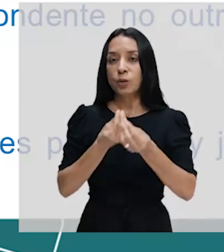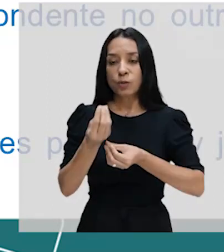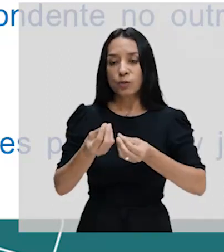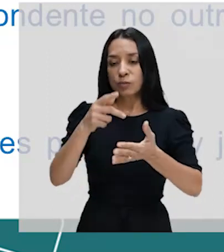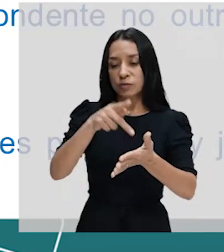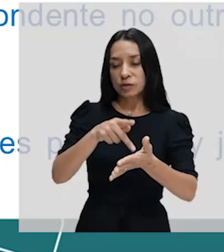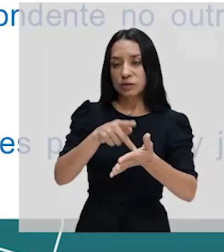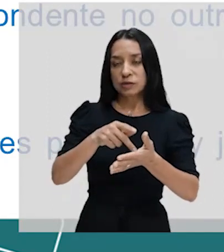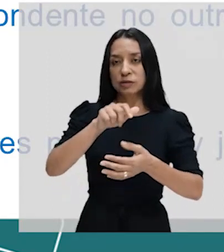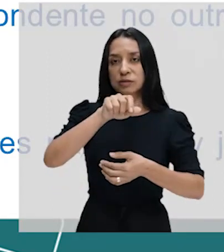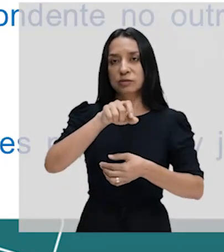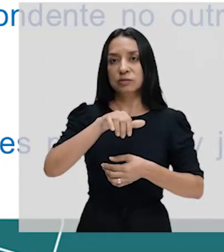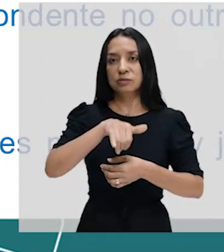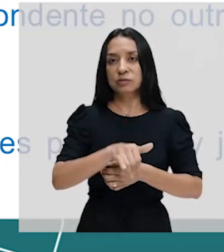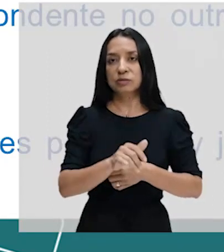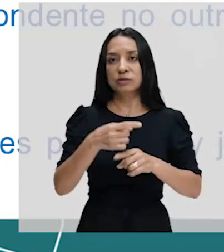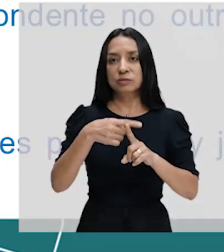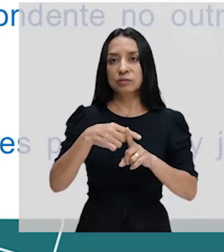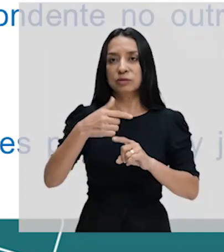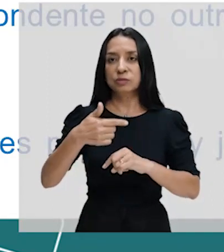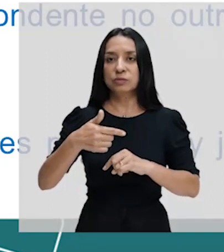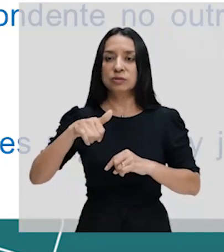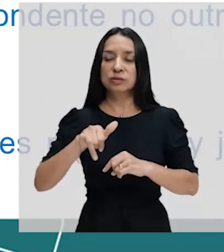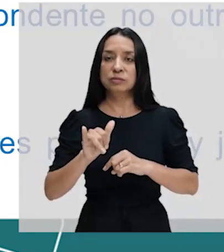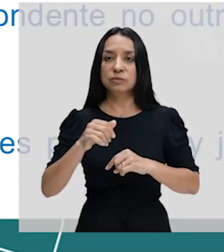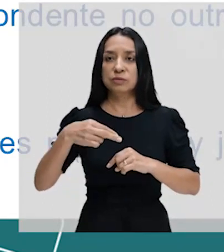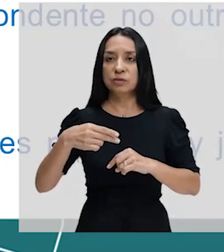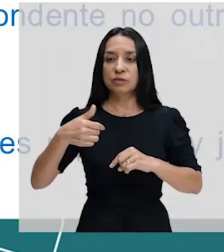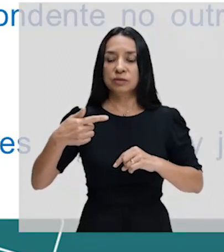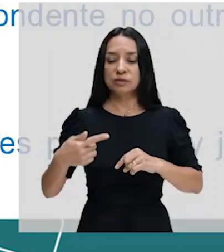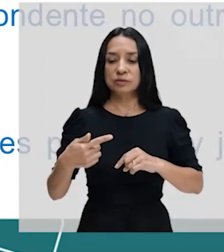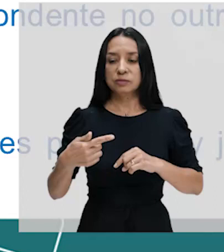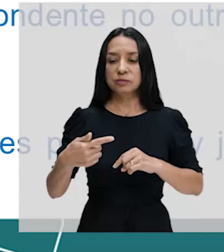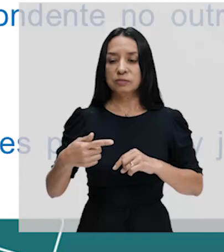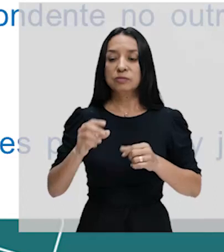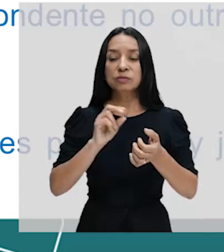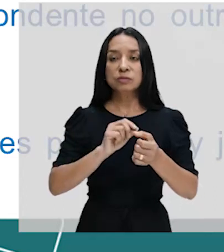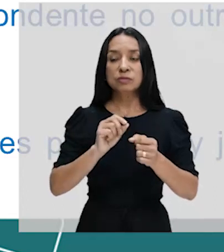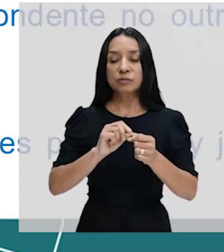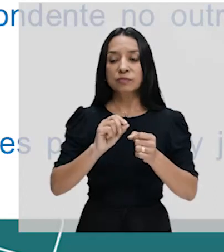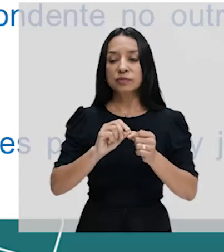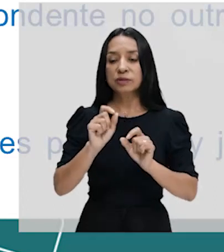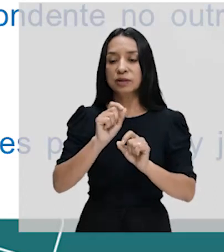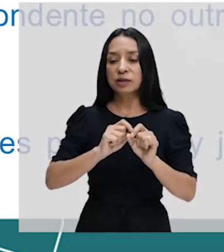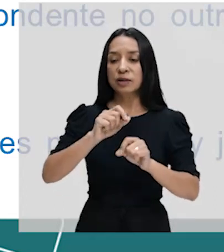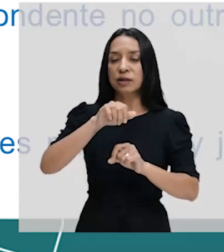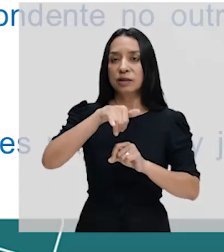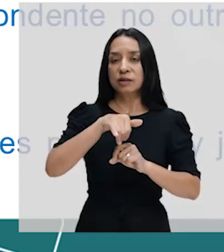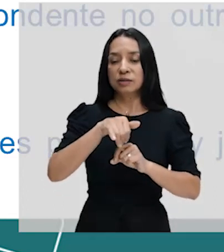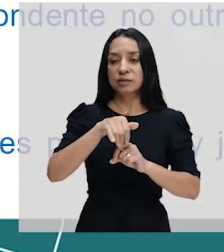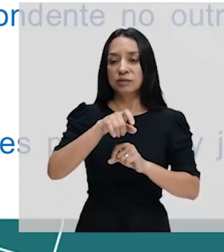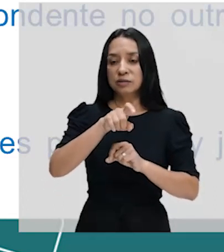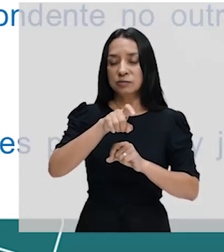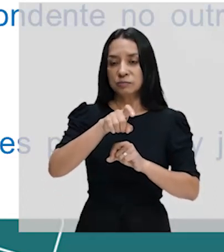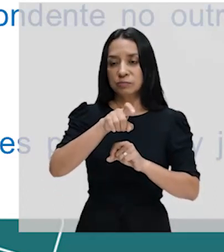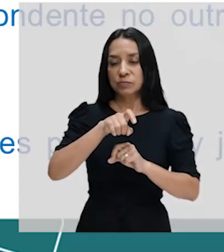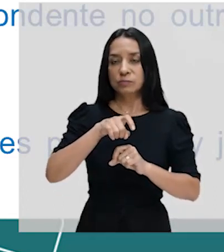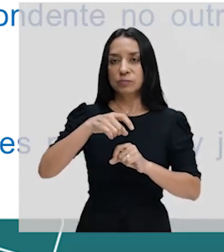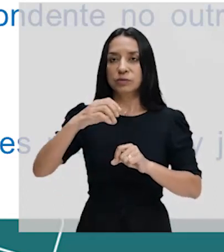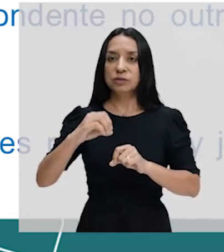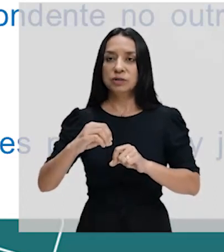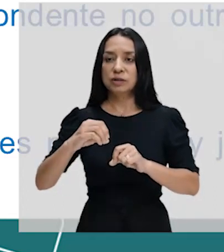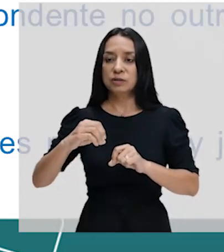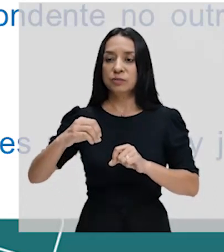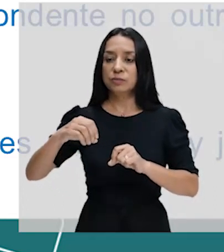mais 2y igual a 7? Quando eu fizesse x0 e y7, isso aí já